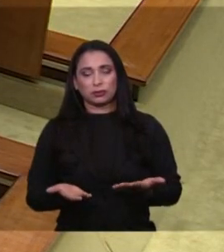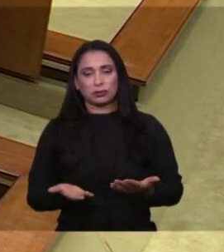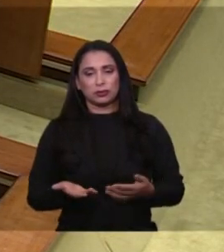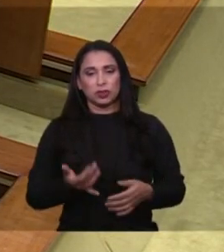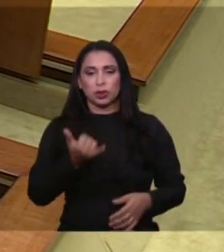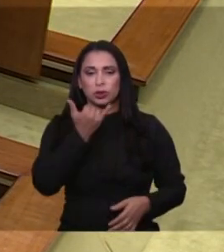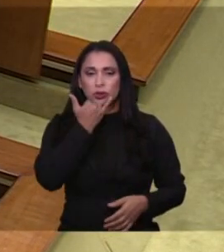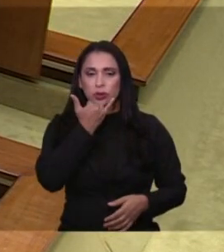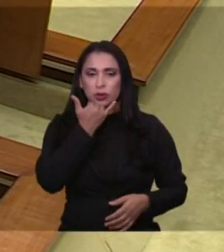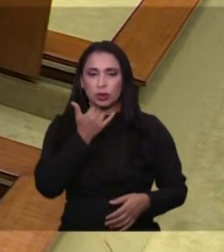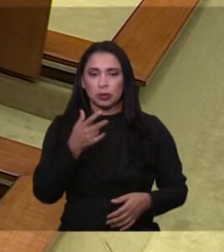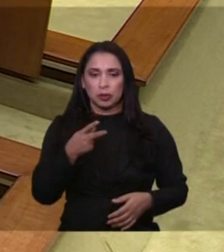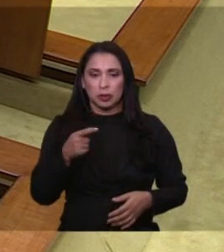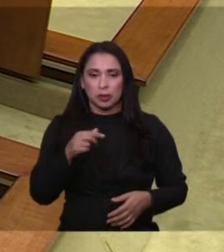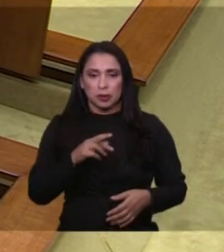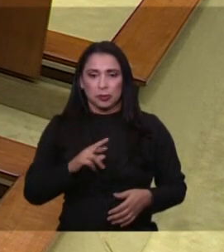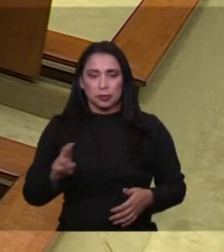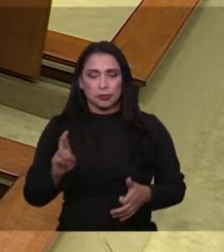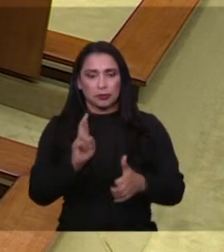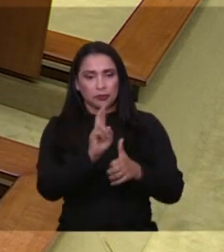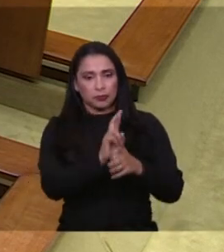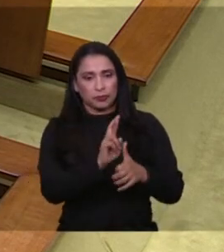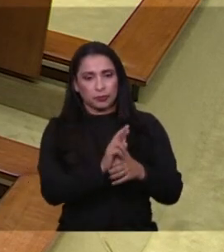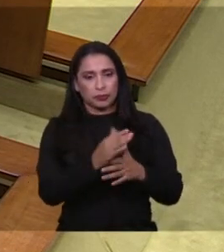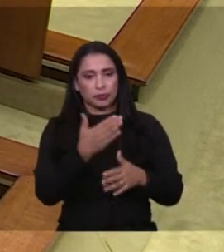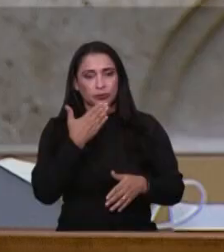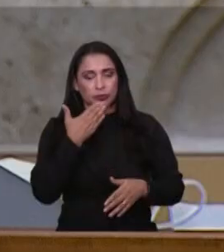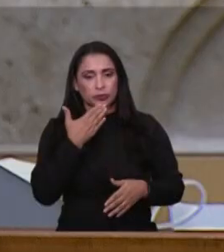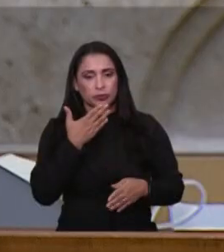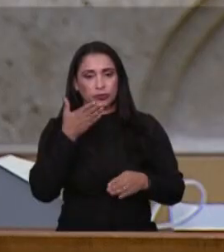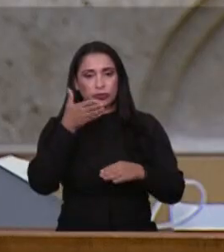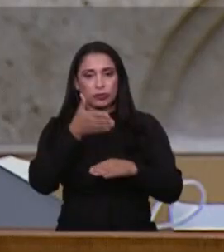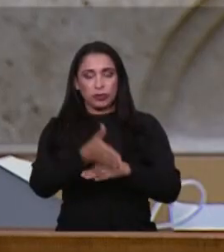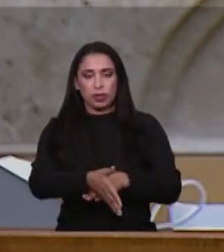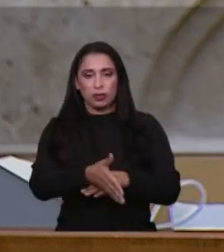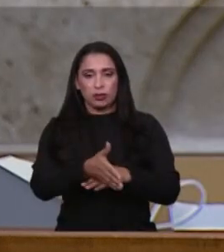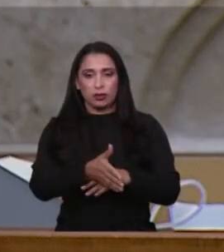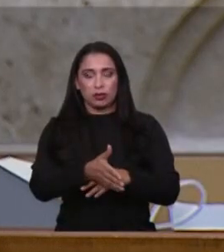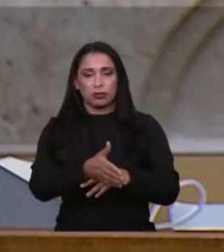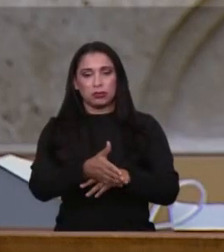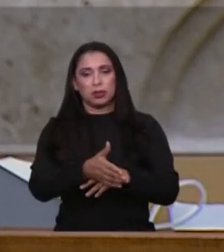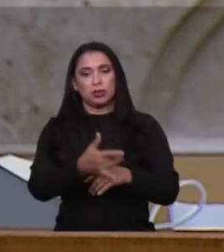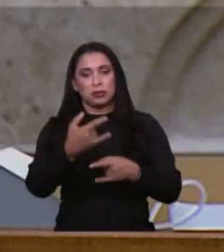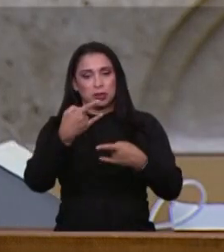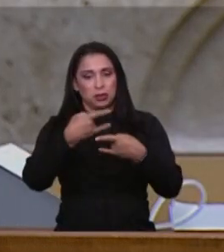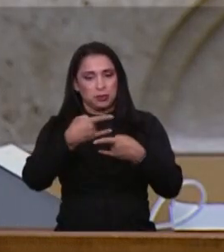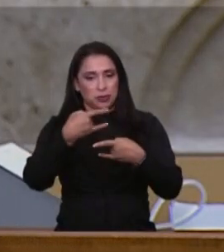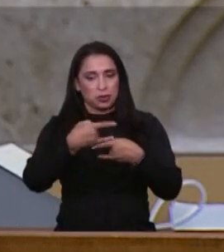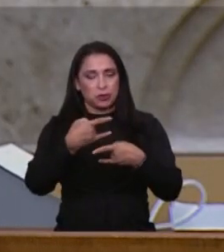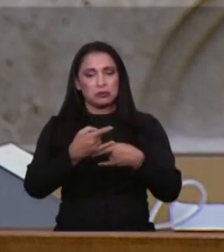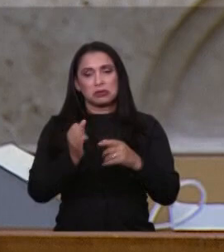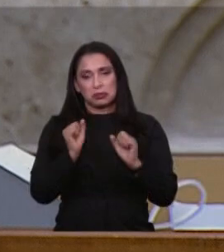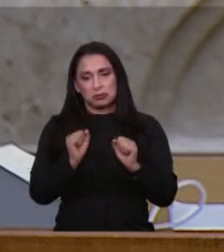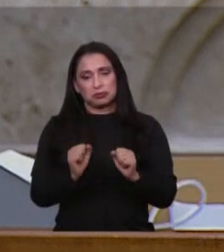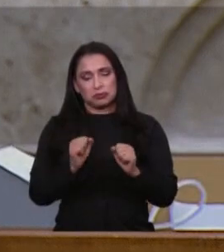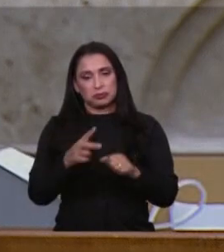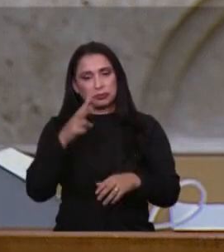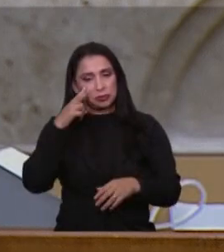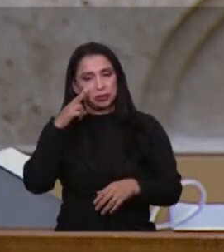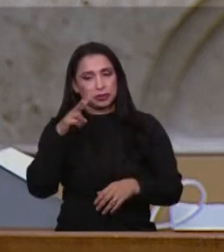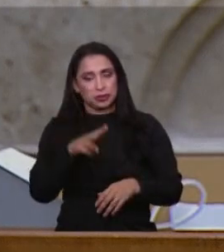Procuradoria-Geral da Fazenda Nacional, embora não seja parte, pede para participar por videoconferência, não vejo objeção. Portanto, pode participar ou pode